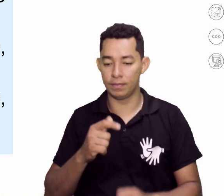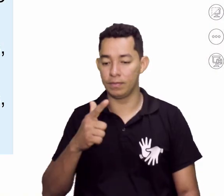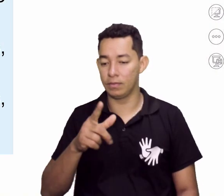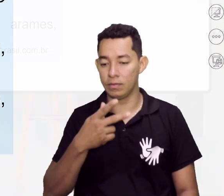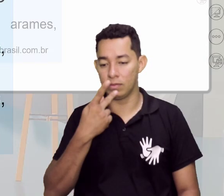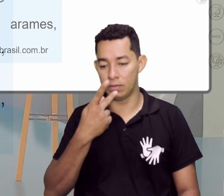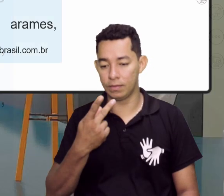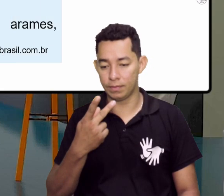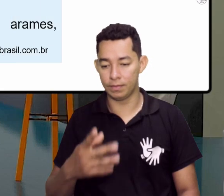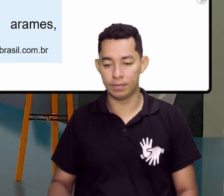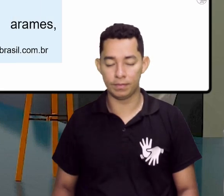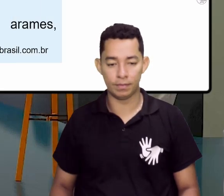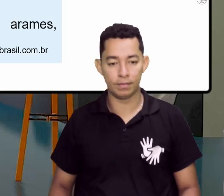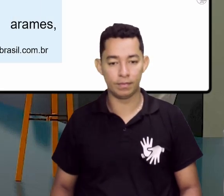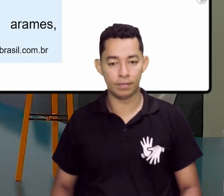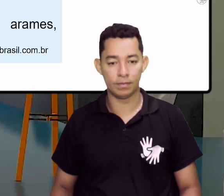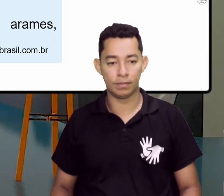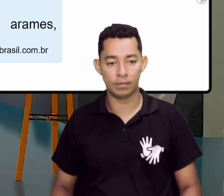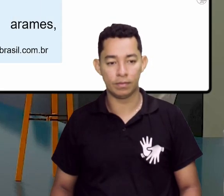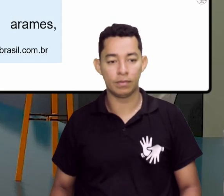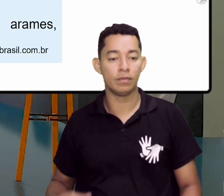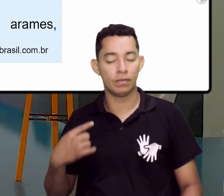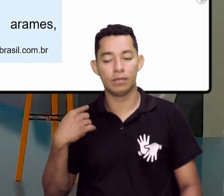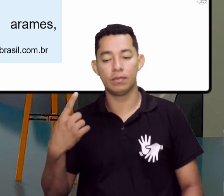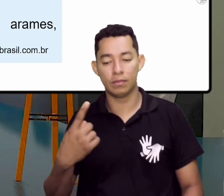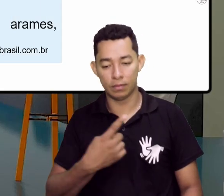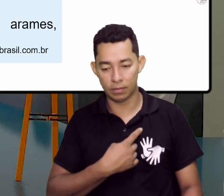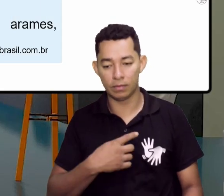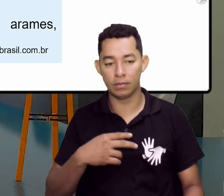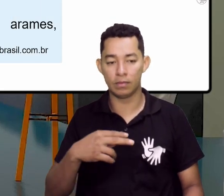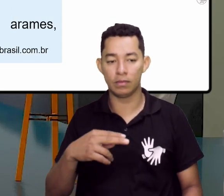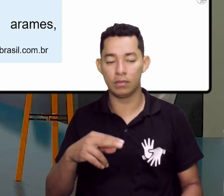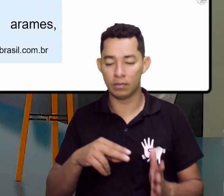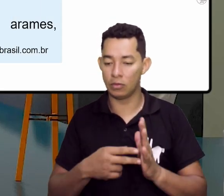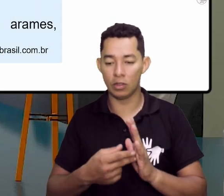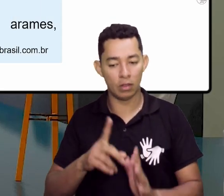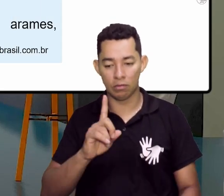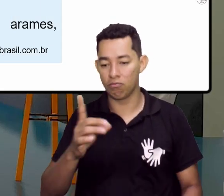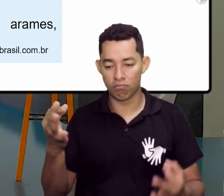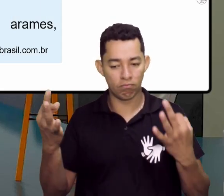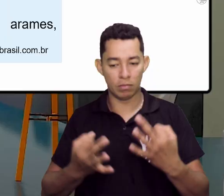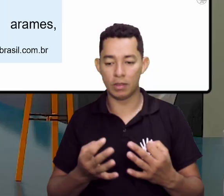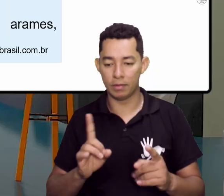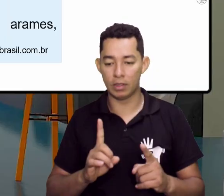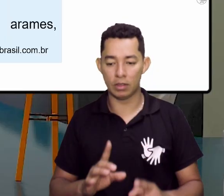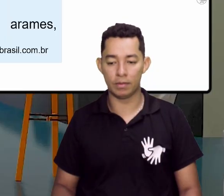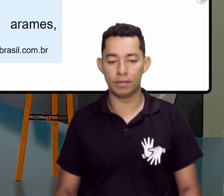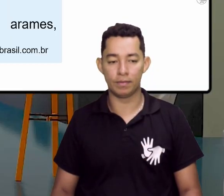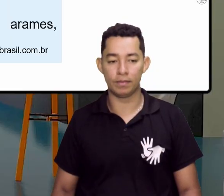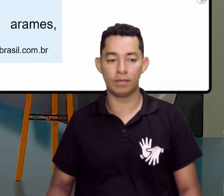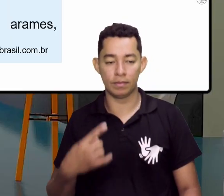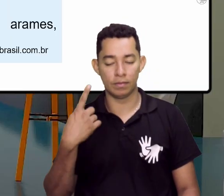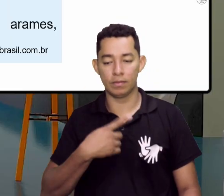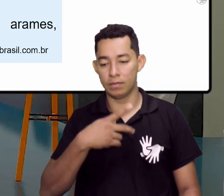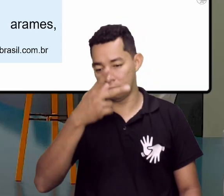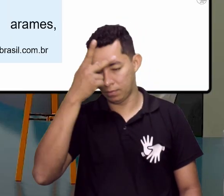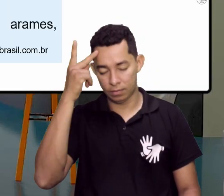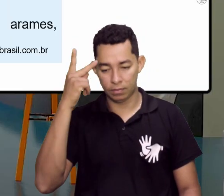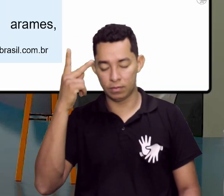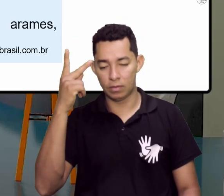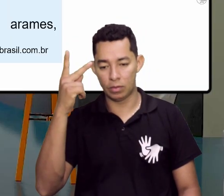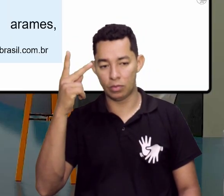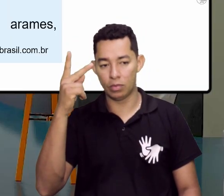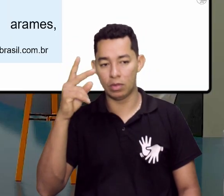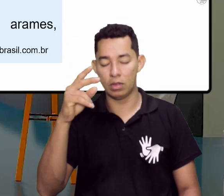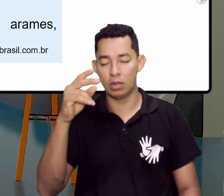hein? Olha só, os nossos sentidos não são perfeitos. Nós somos pessoas imperfeitas,